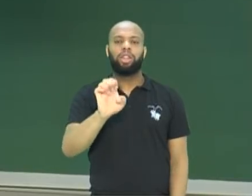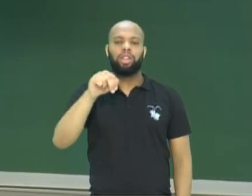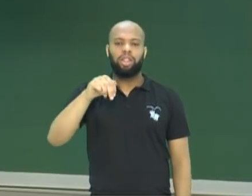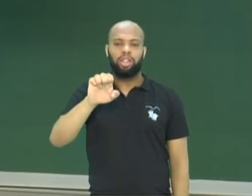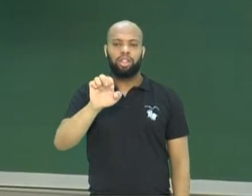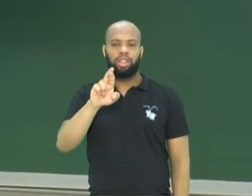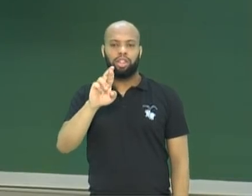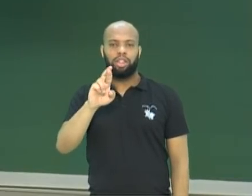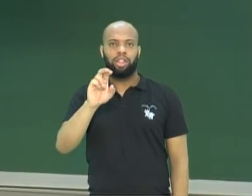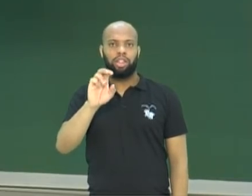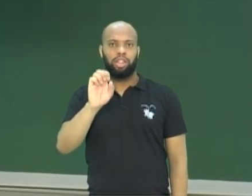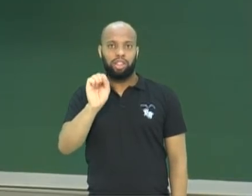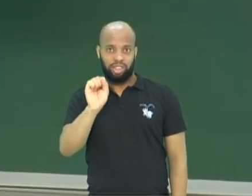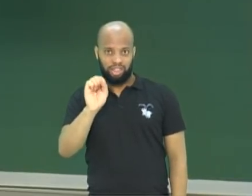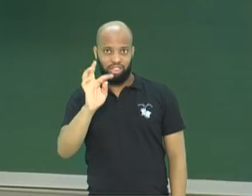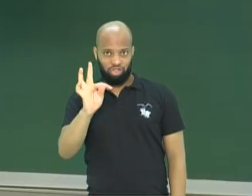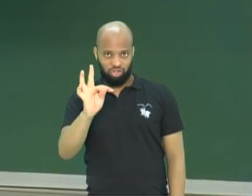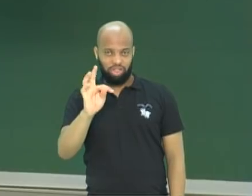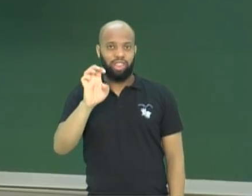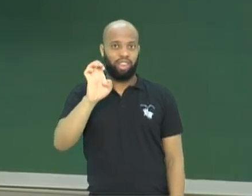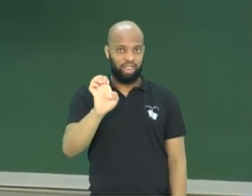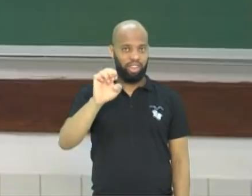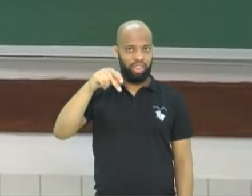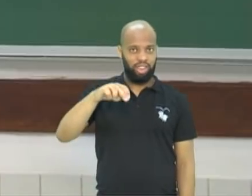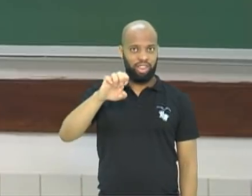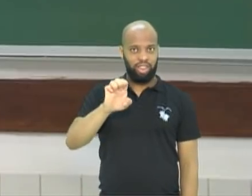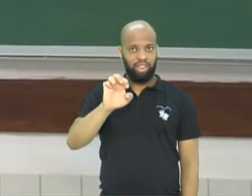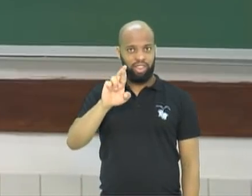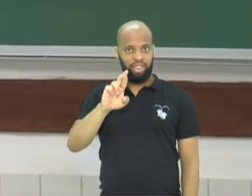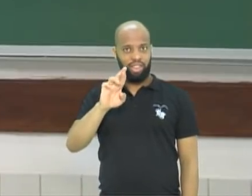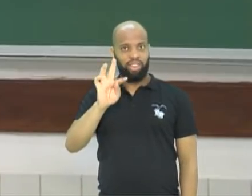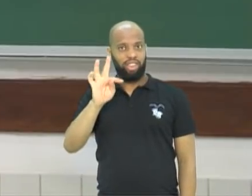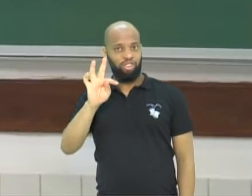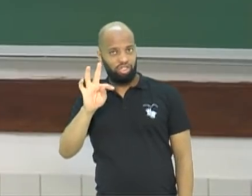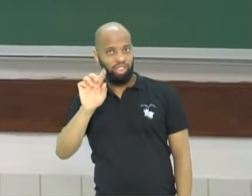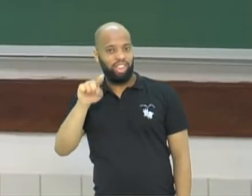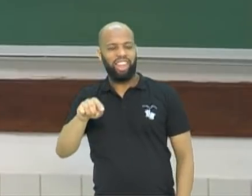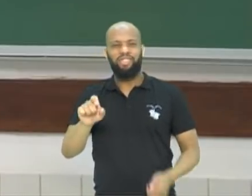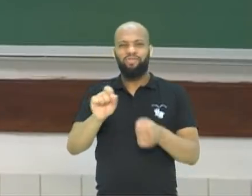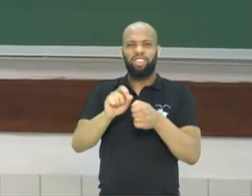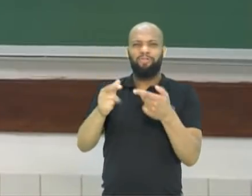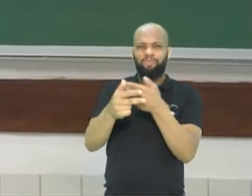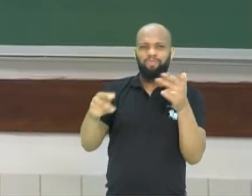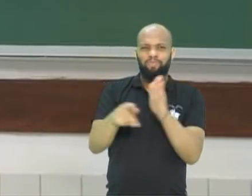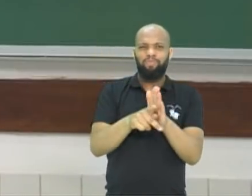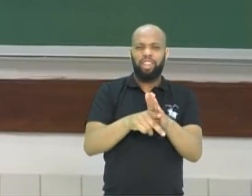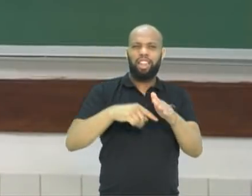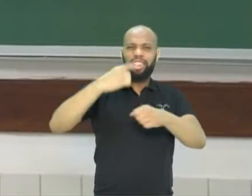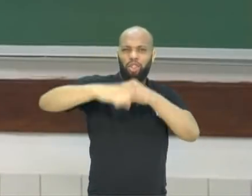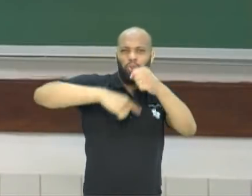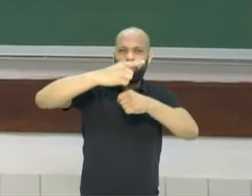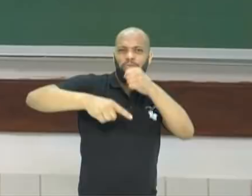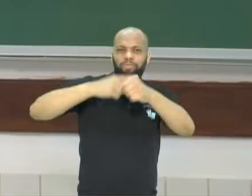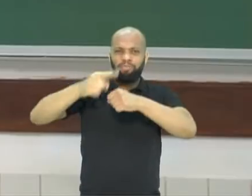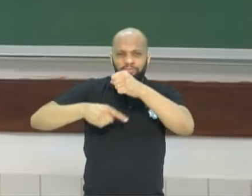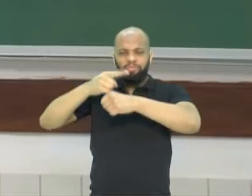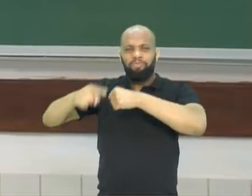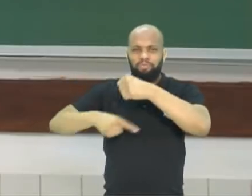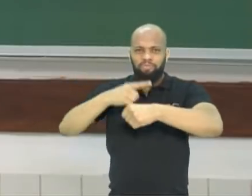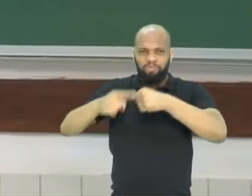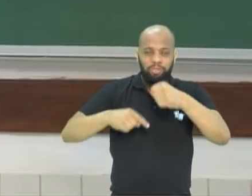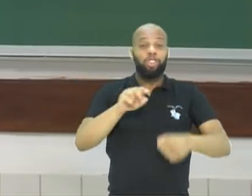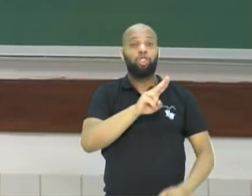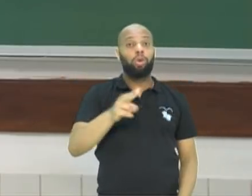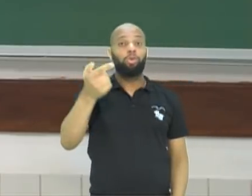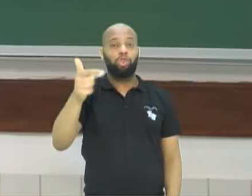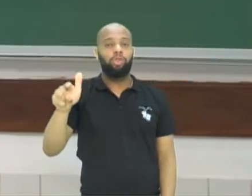Rutherford, o idealizador do modelo atômico, ele junto com o Niels Bohr, o idealizador do modelo atômico vigente, aquele que a